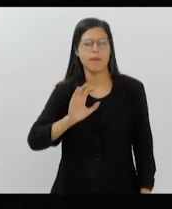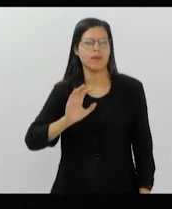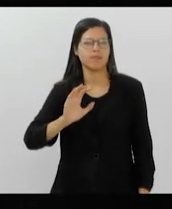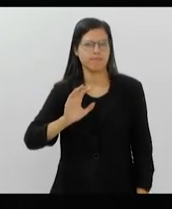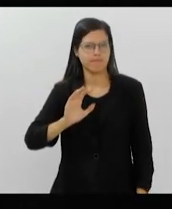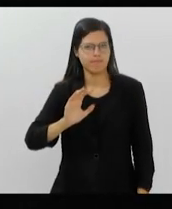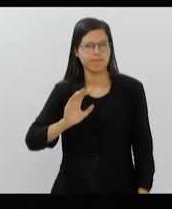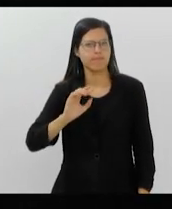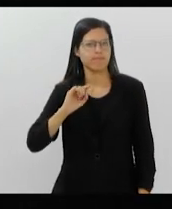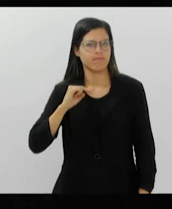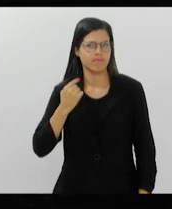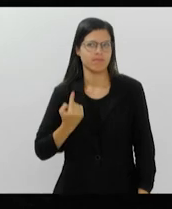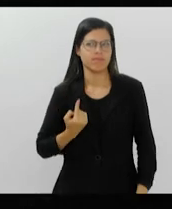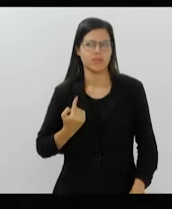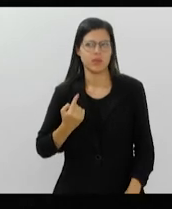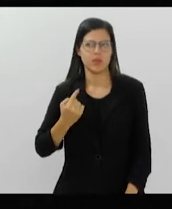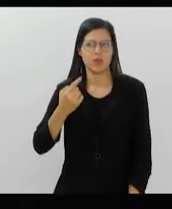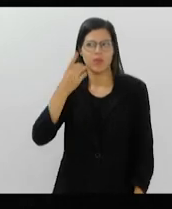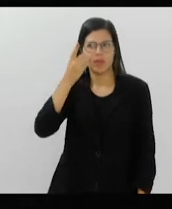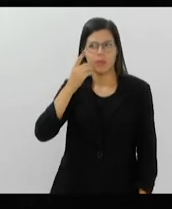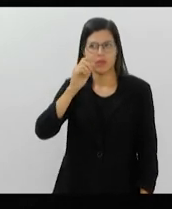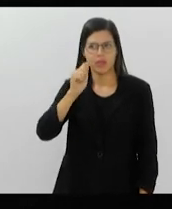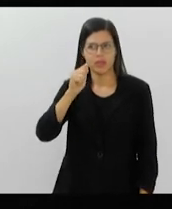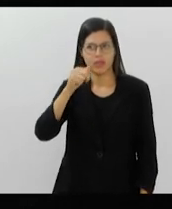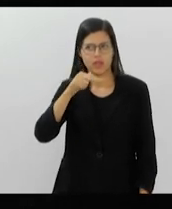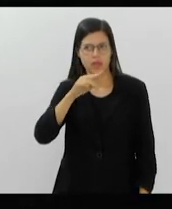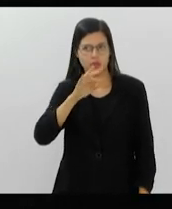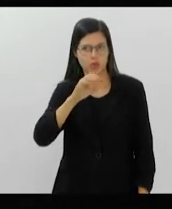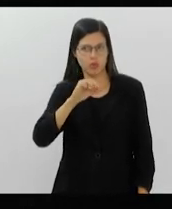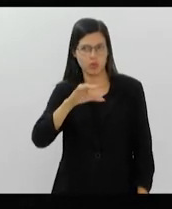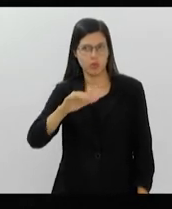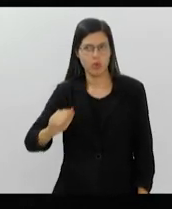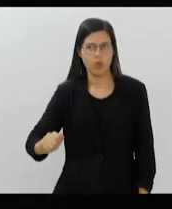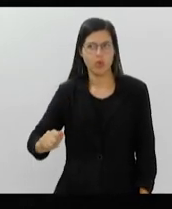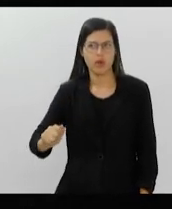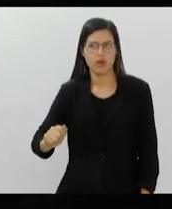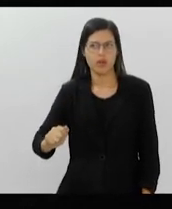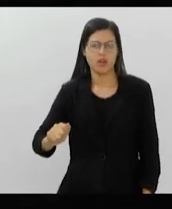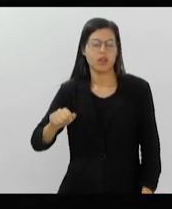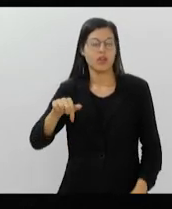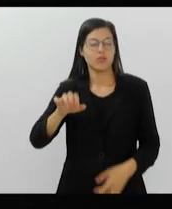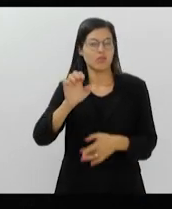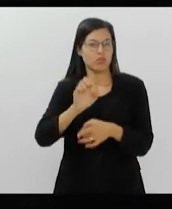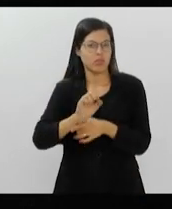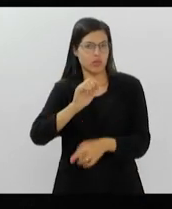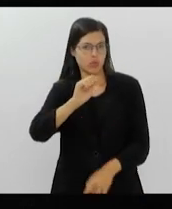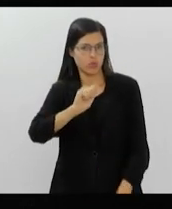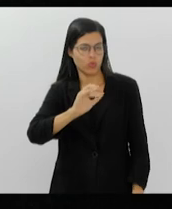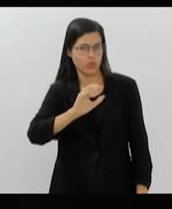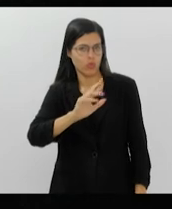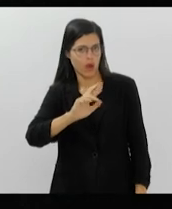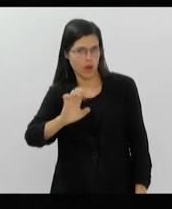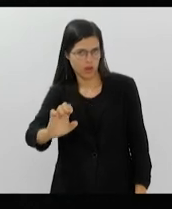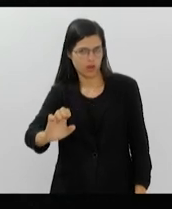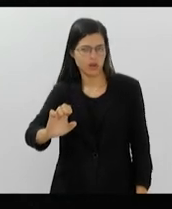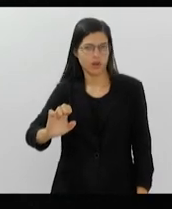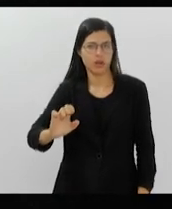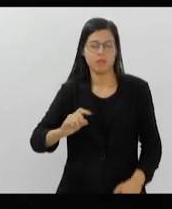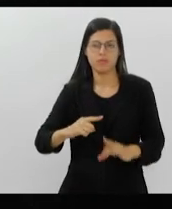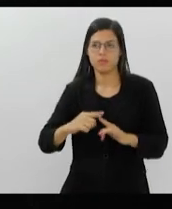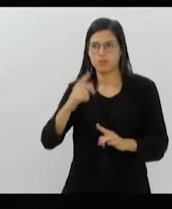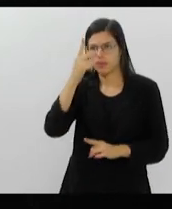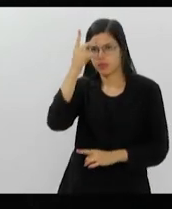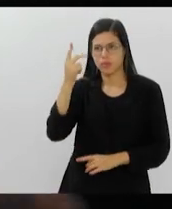aqui com a deputada Antônia Salles, deputada do estado do Acre, mas para aqueles que não sabem,